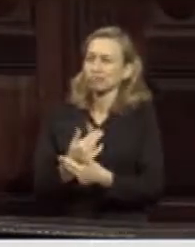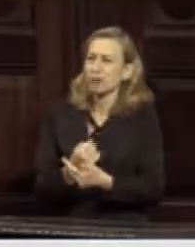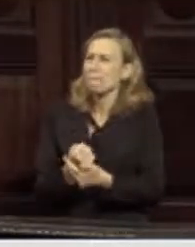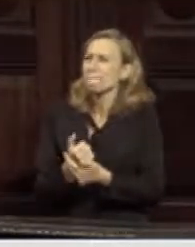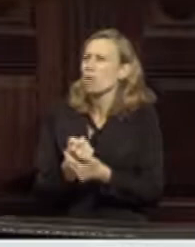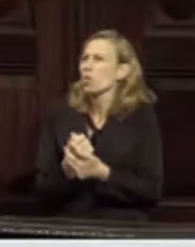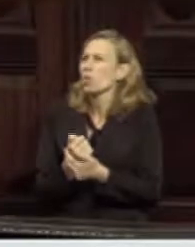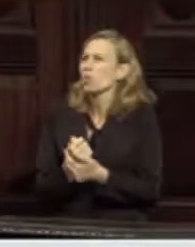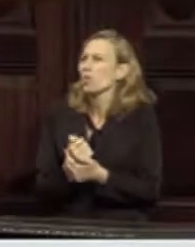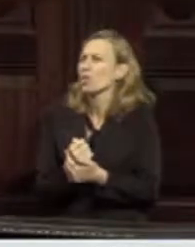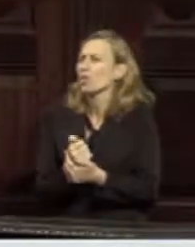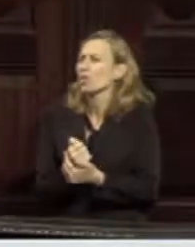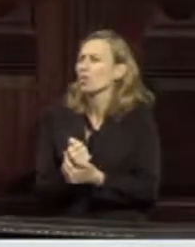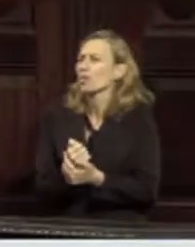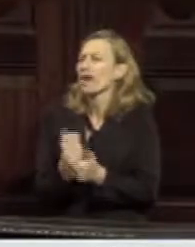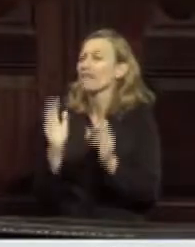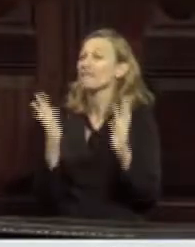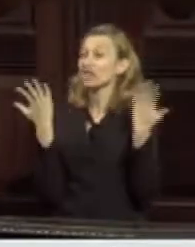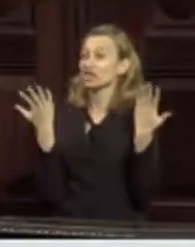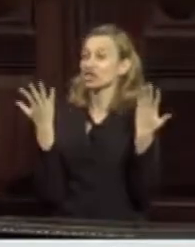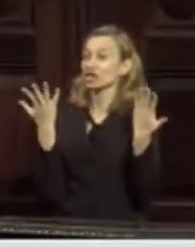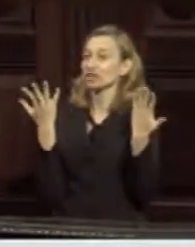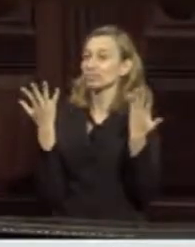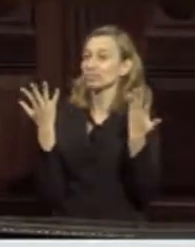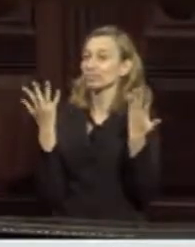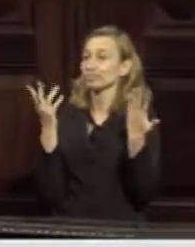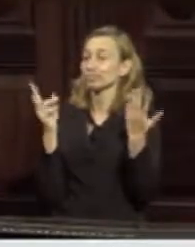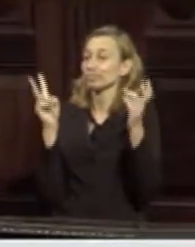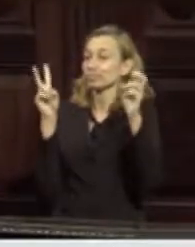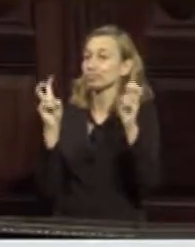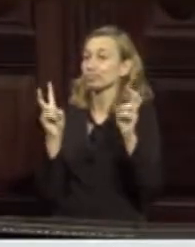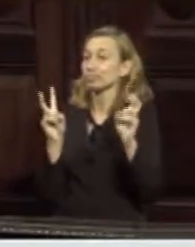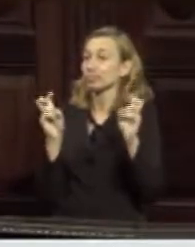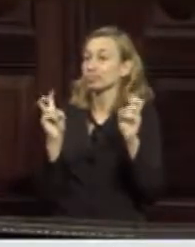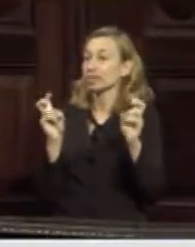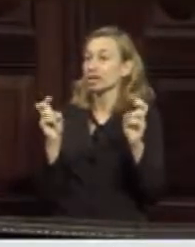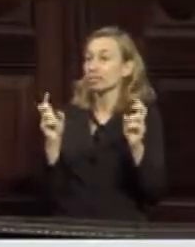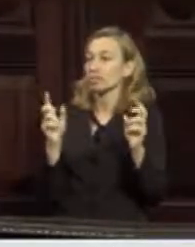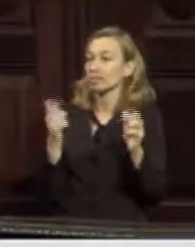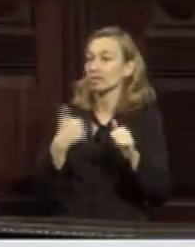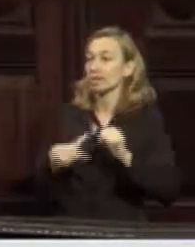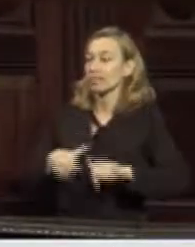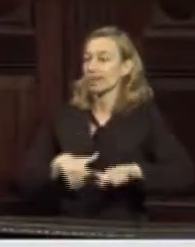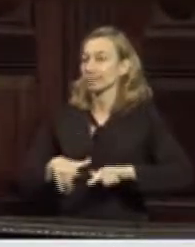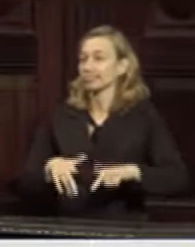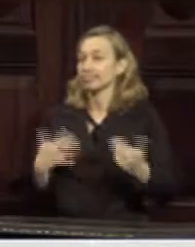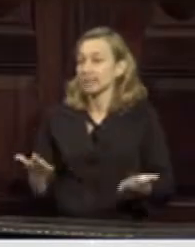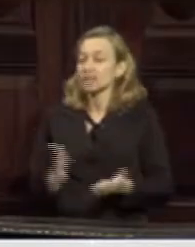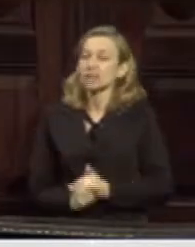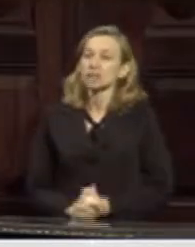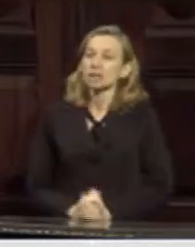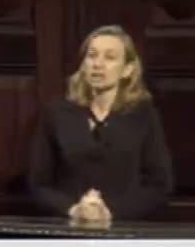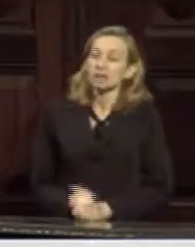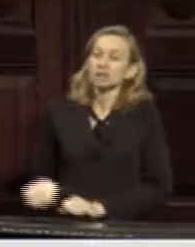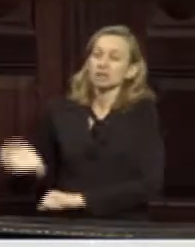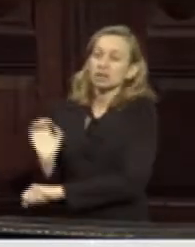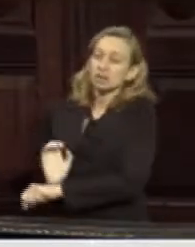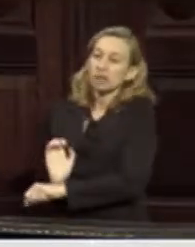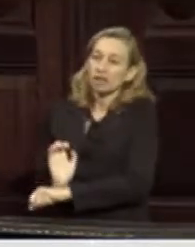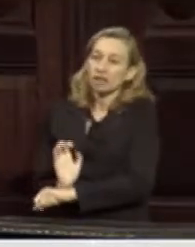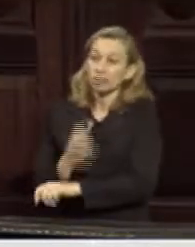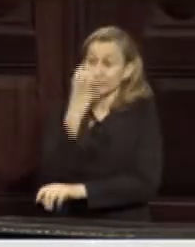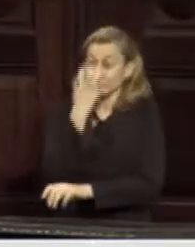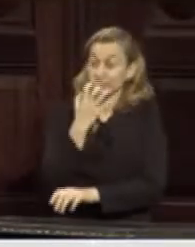a comemorar com relação à questão do emprego. Esse estado segue imerso na maior e mais